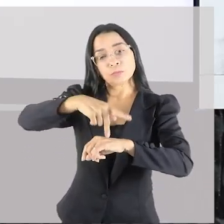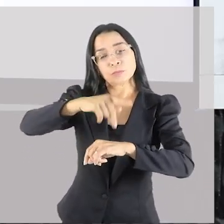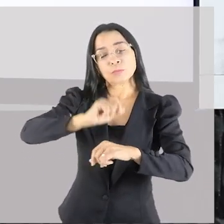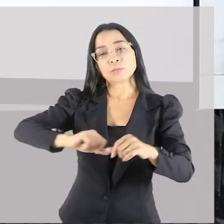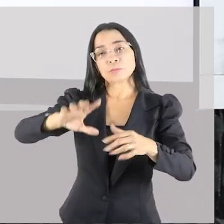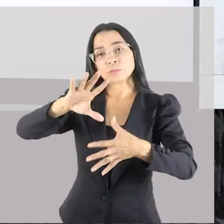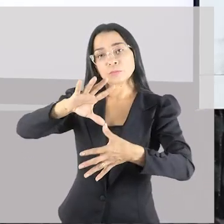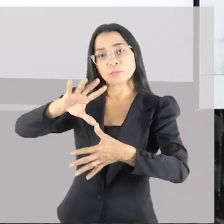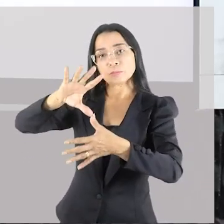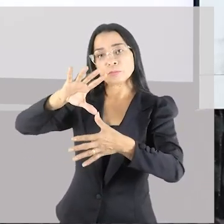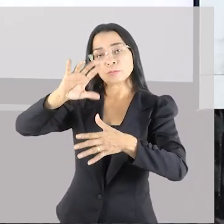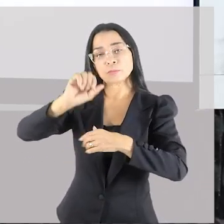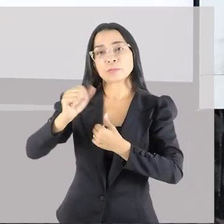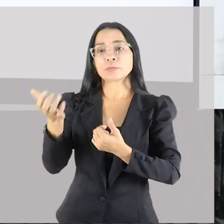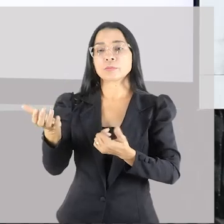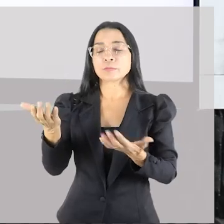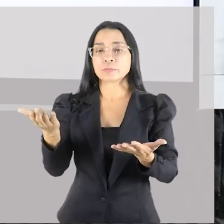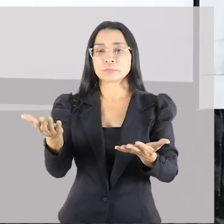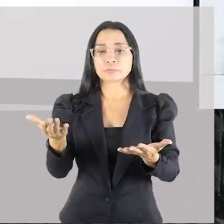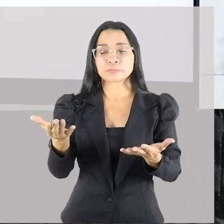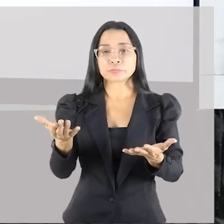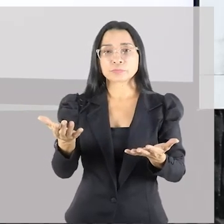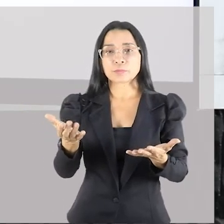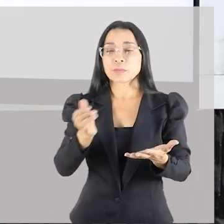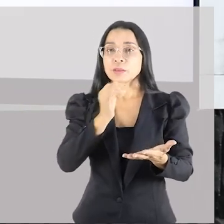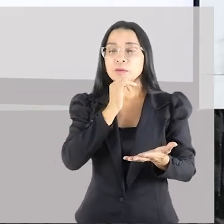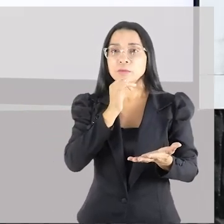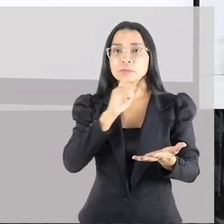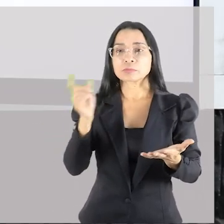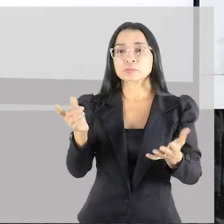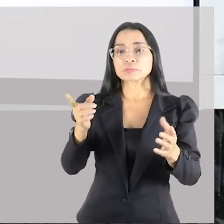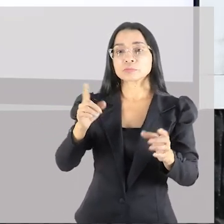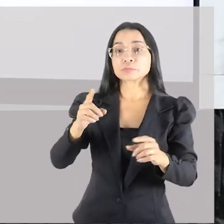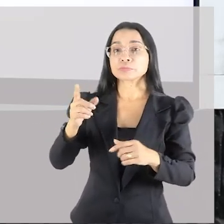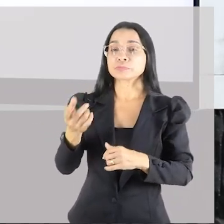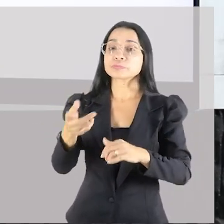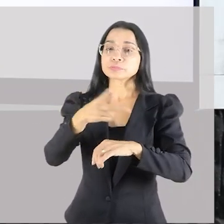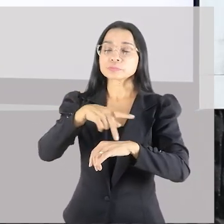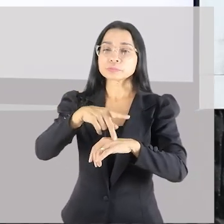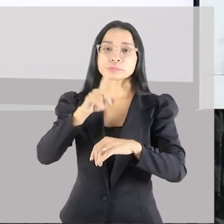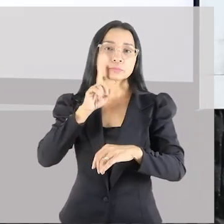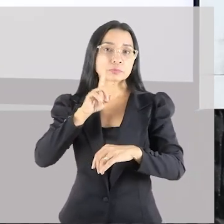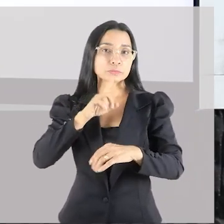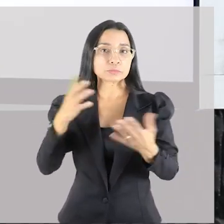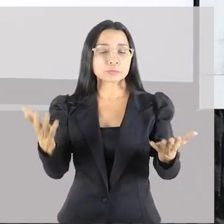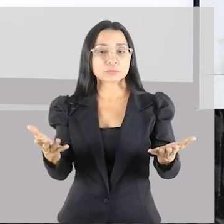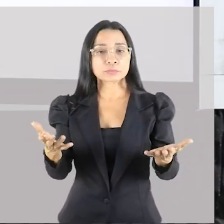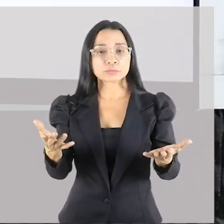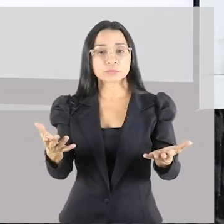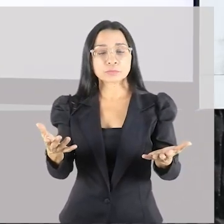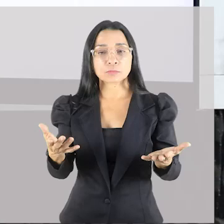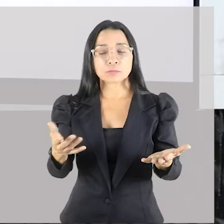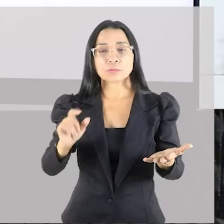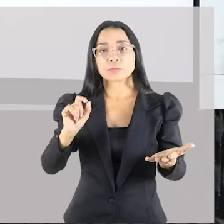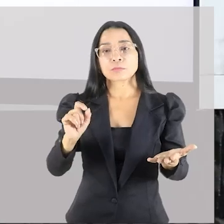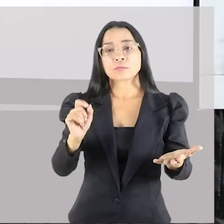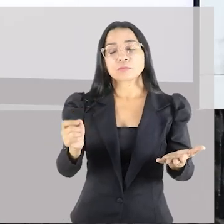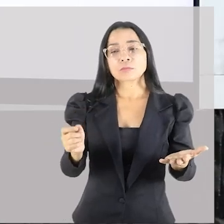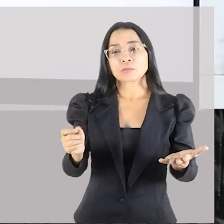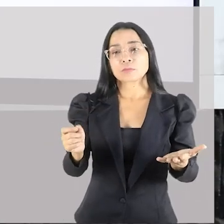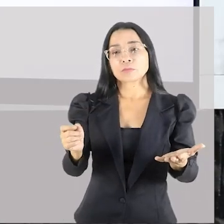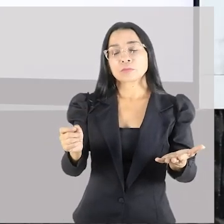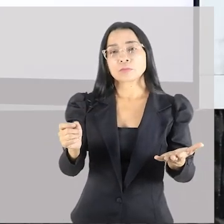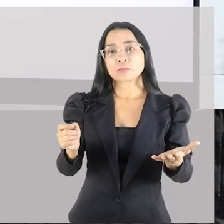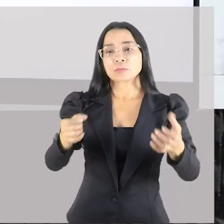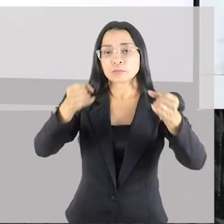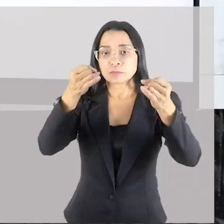mesmo ali, exemplo dos Estados Unidos, na América do Norte. Tá? Então, fique bem